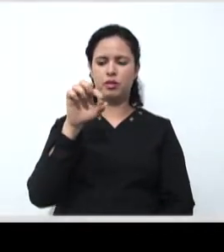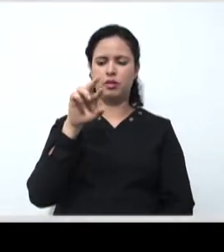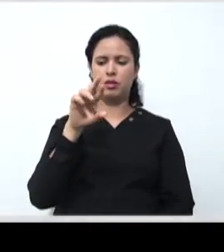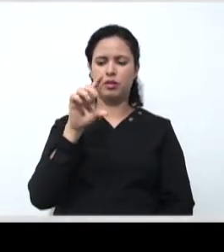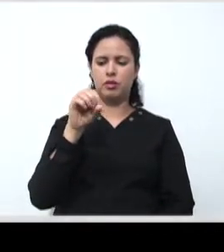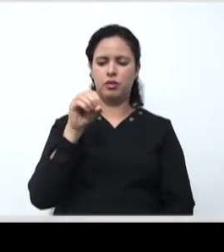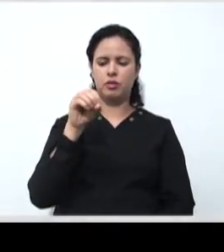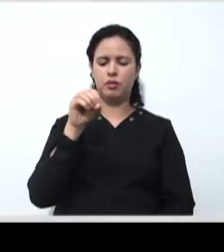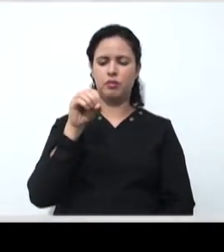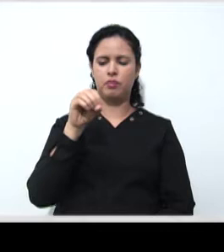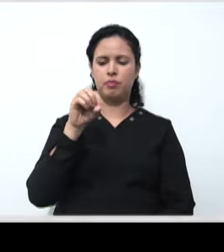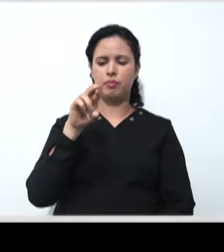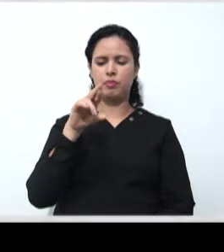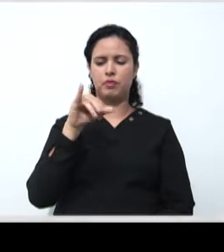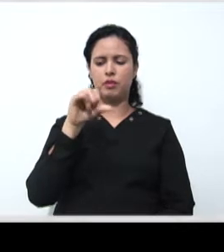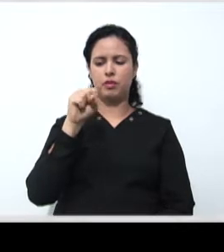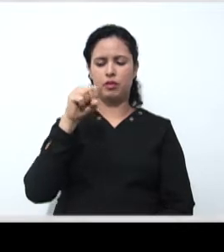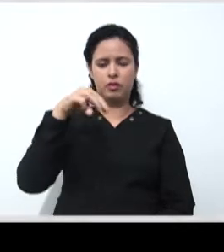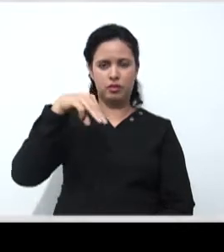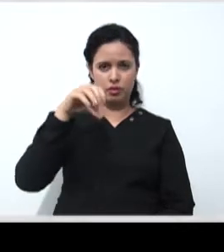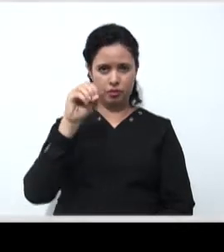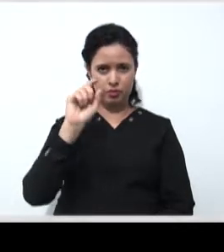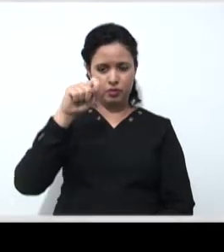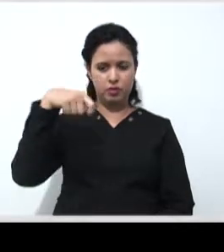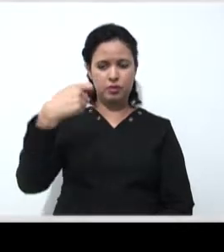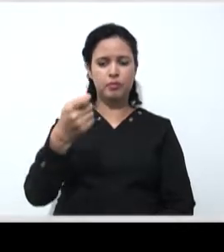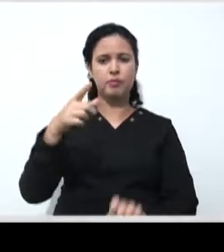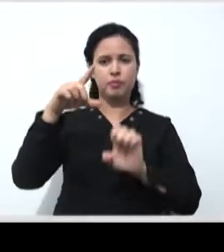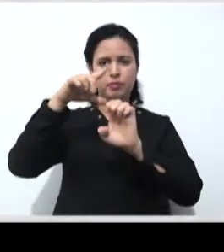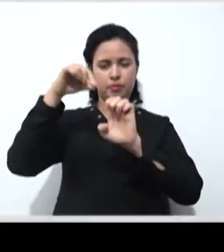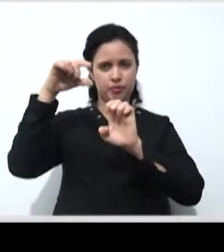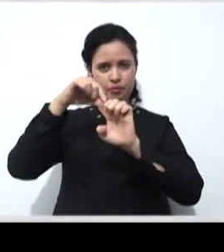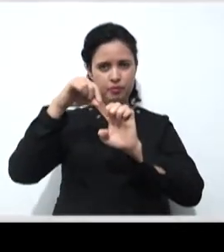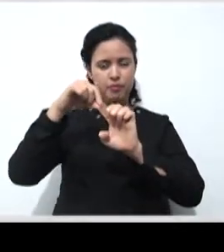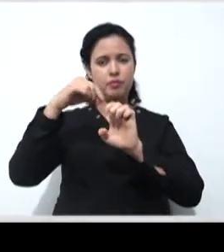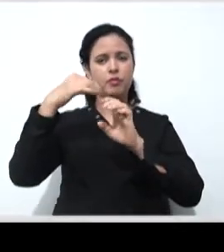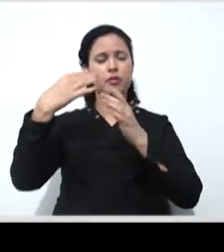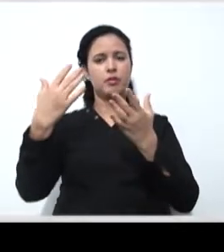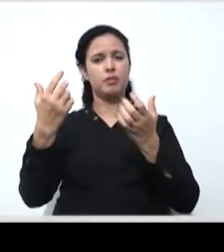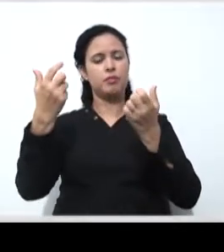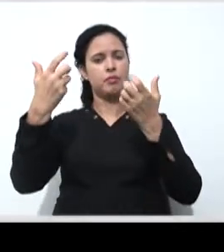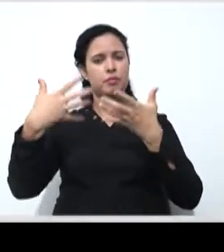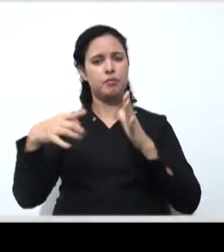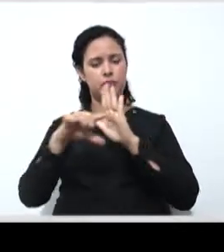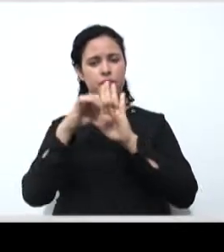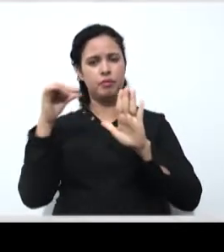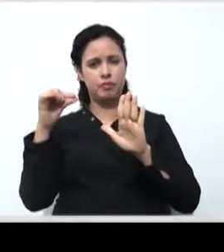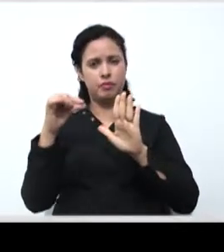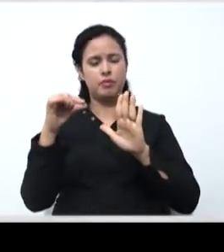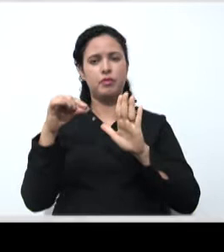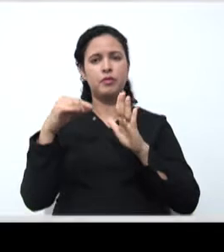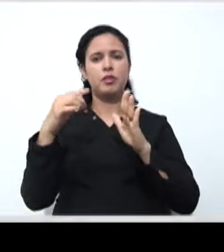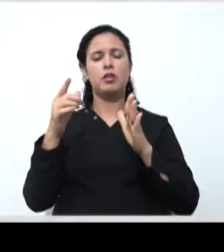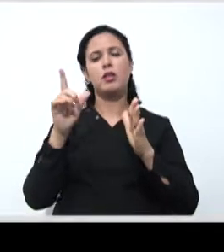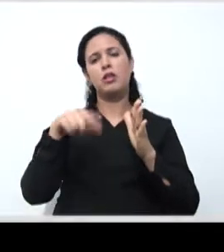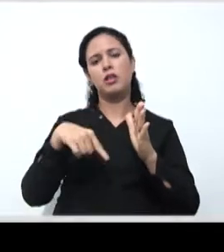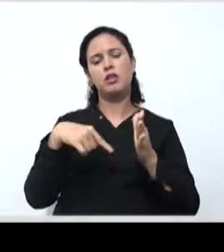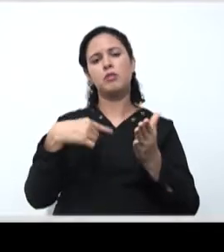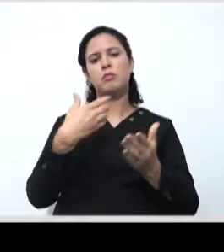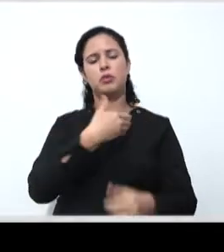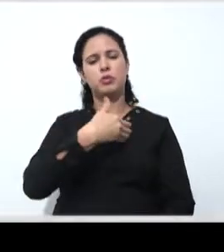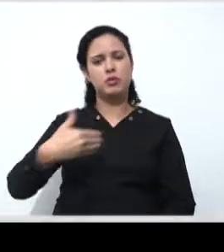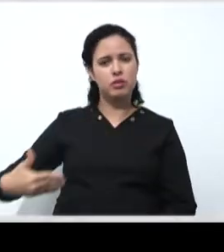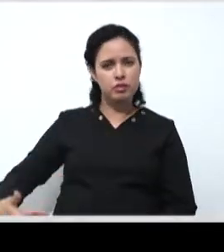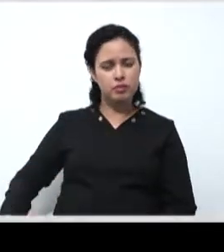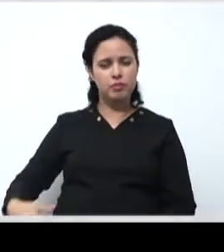coletivo. Vamos também falar sobre governança, é muito importante esse tema governança, já que nós estamos